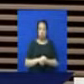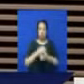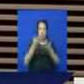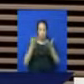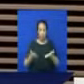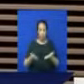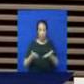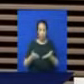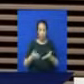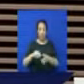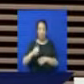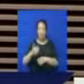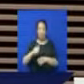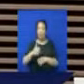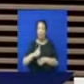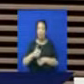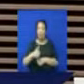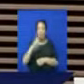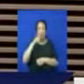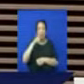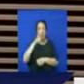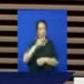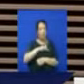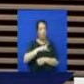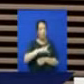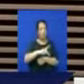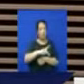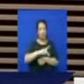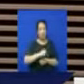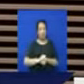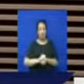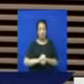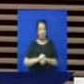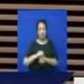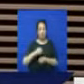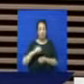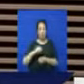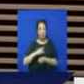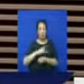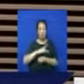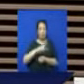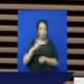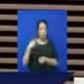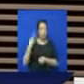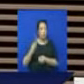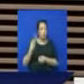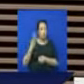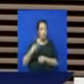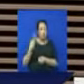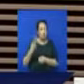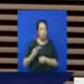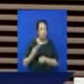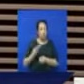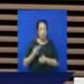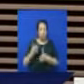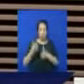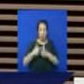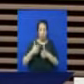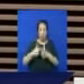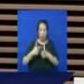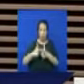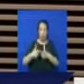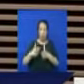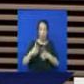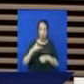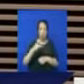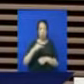desta casa, da presidência Andréa. Sei que Vossa Excelência, presidente Andréa, está com problema de